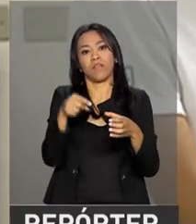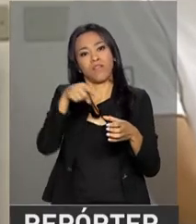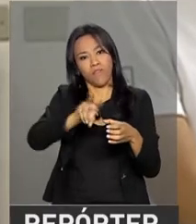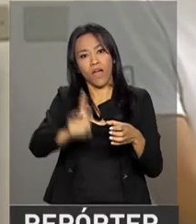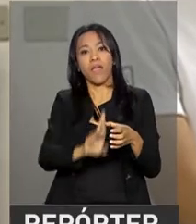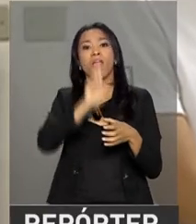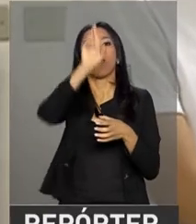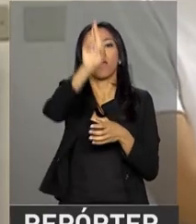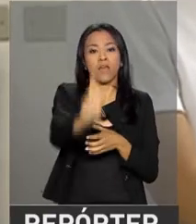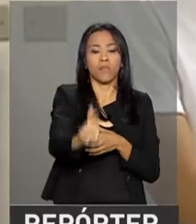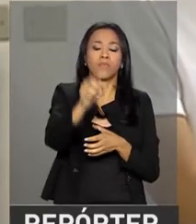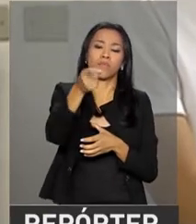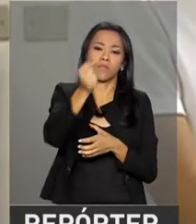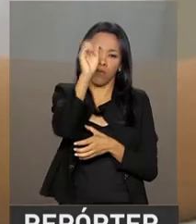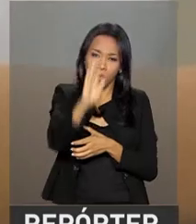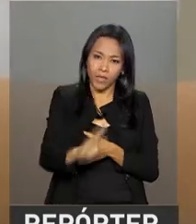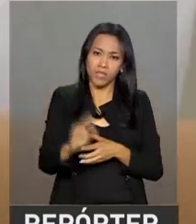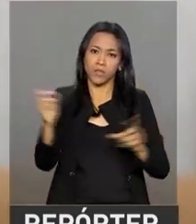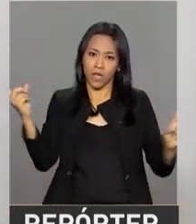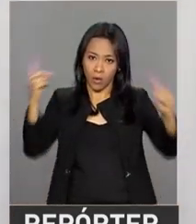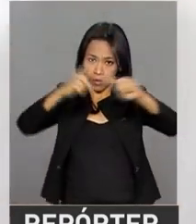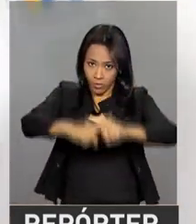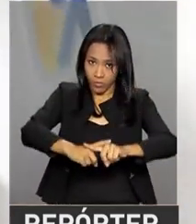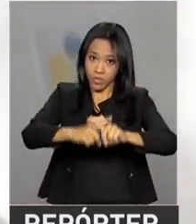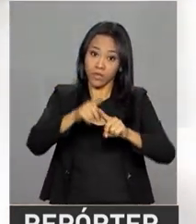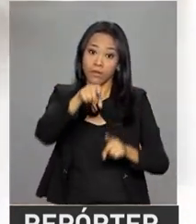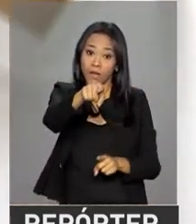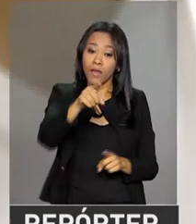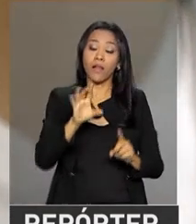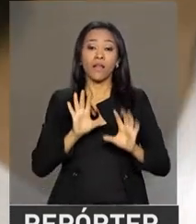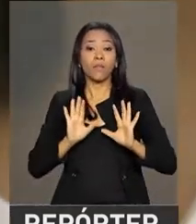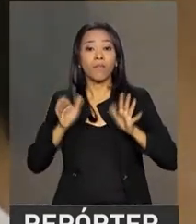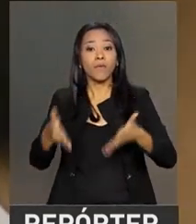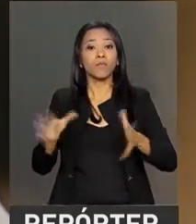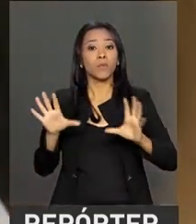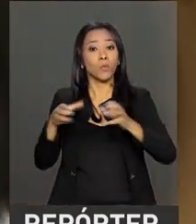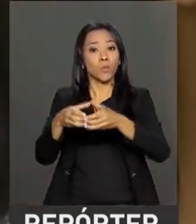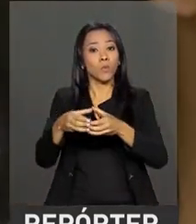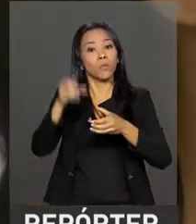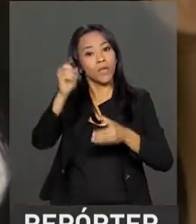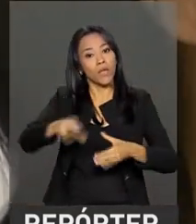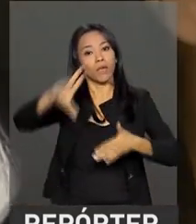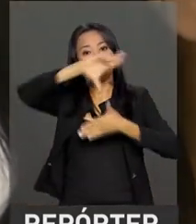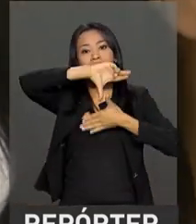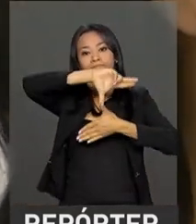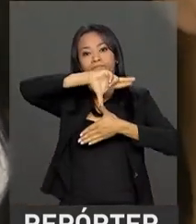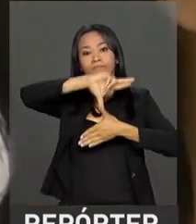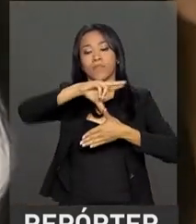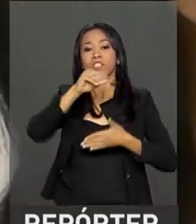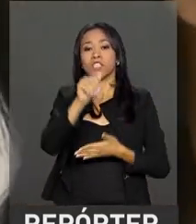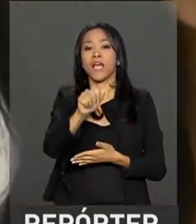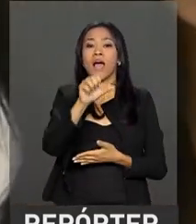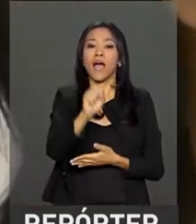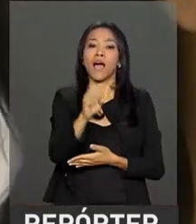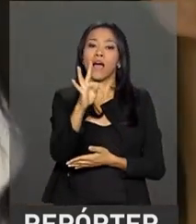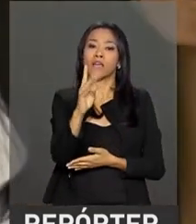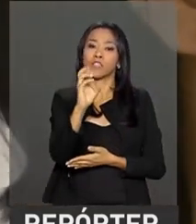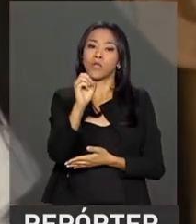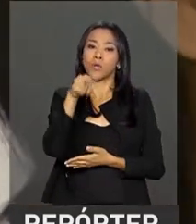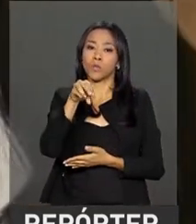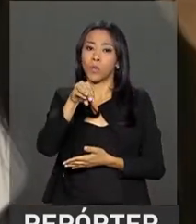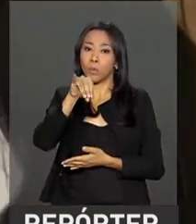competições internacionais de conhecimento. Miriam estará na equipe que vai à Olimpíada Latino-Americana de Astronomia e Astronáutica